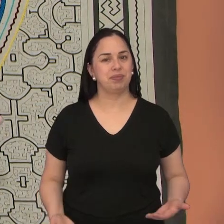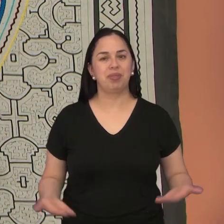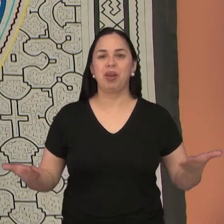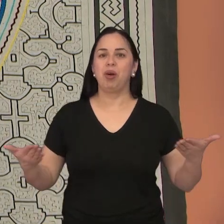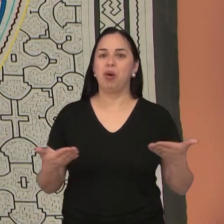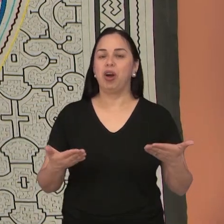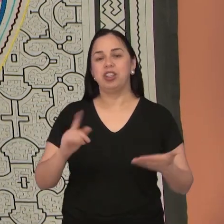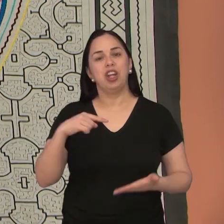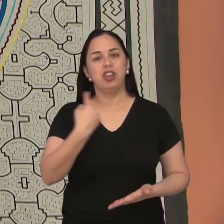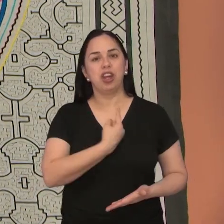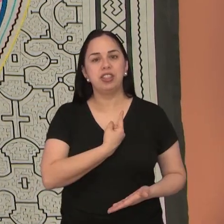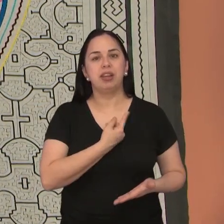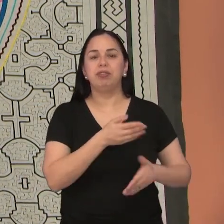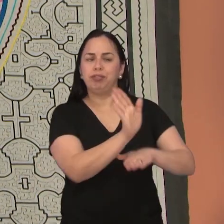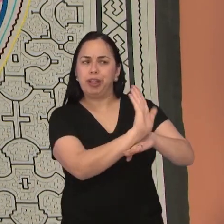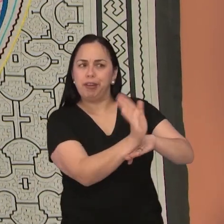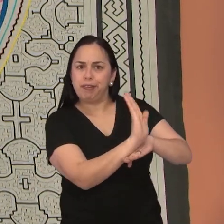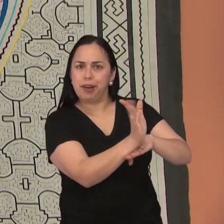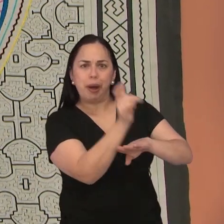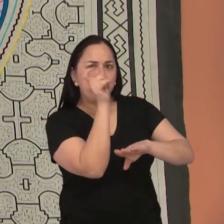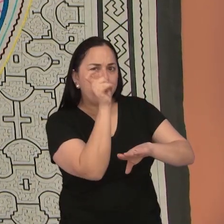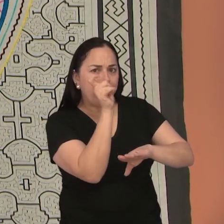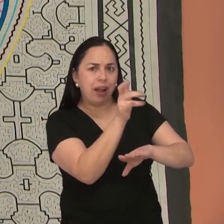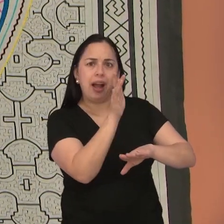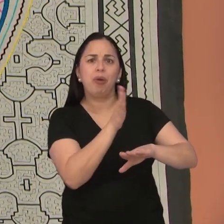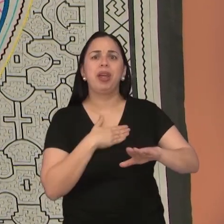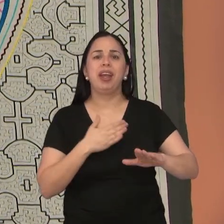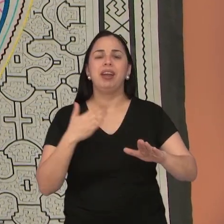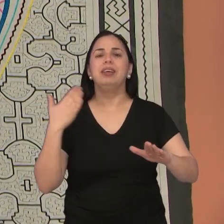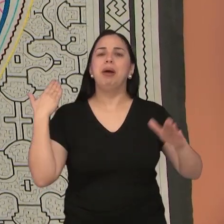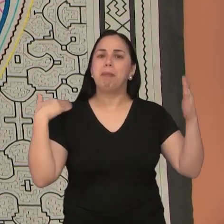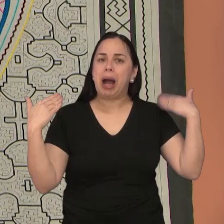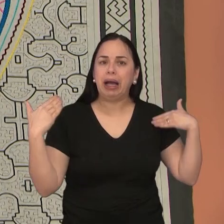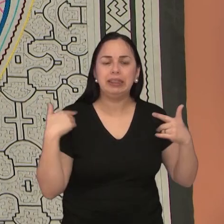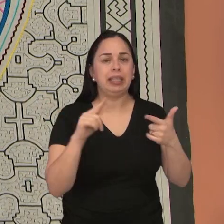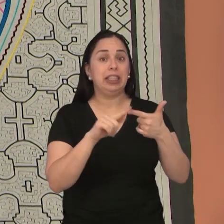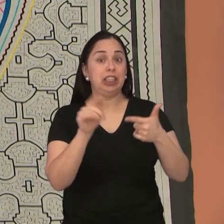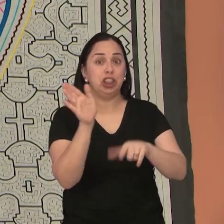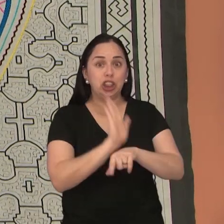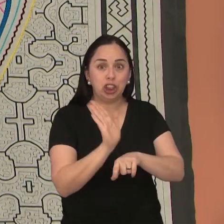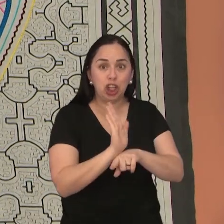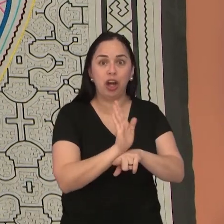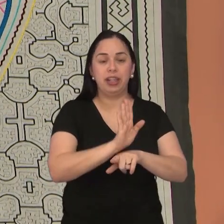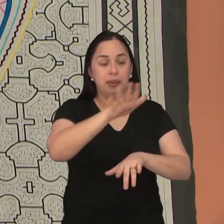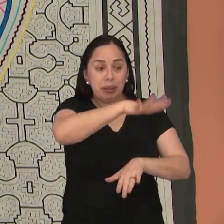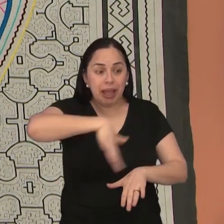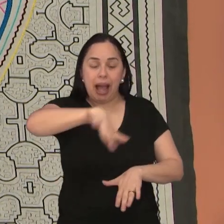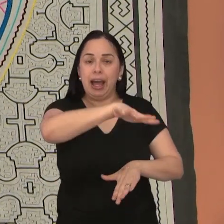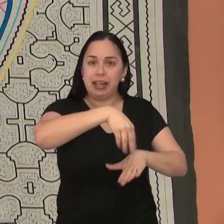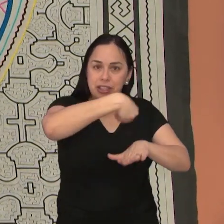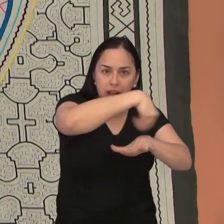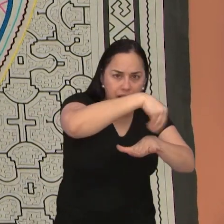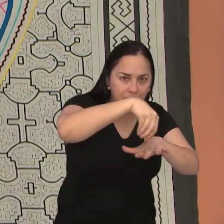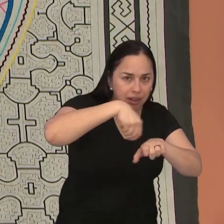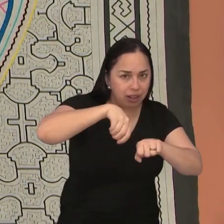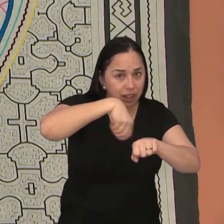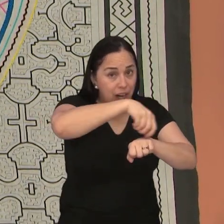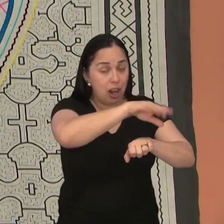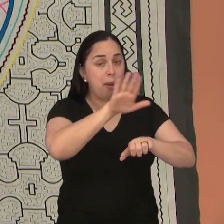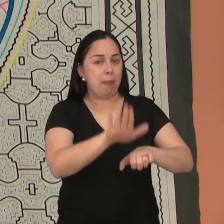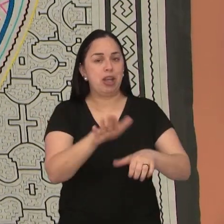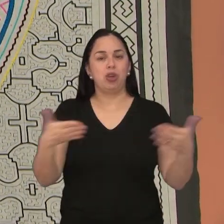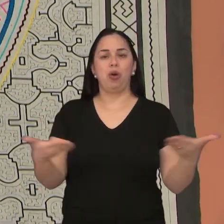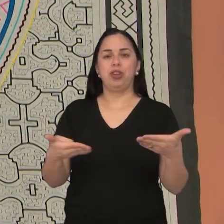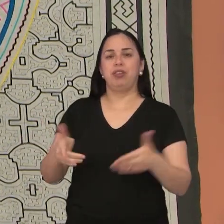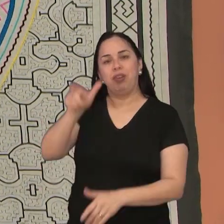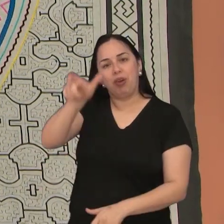A gente está acostumado a ver em filmes e séries muitas aventuras envolvendo história e arqueologia, mas hoje o Entrevistas